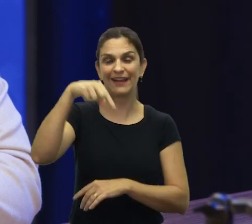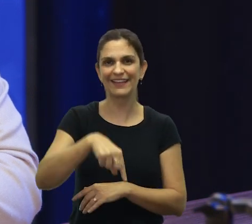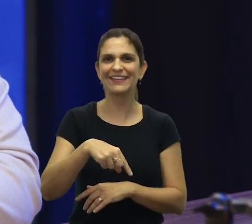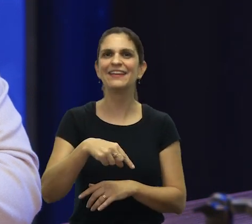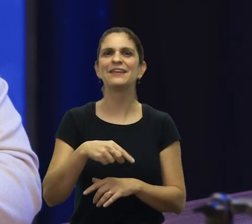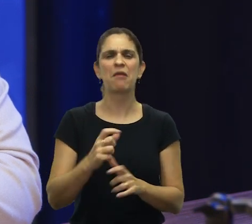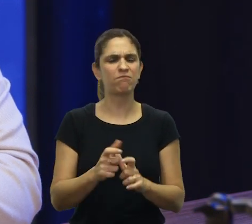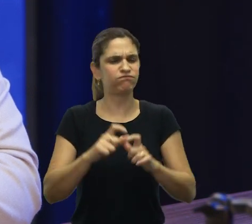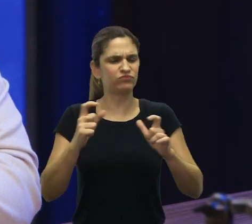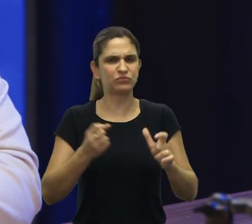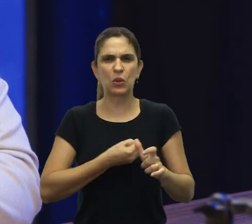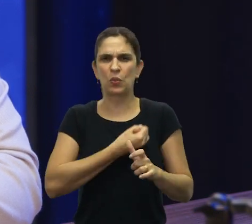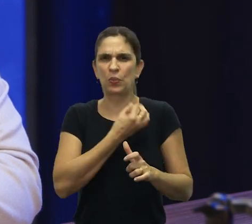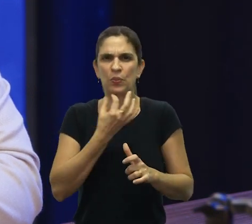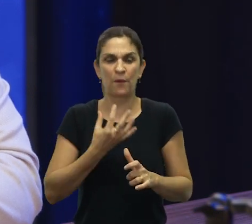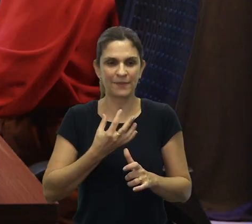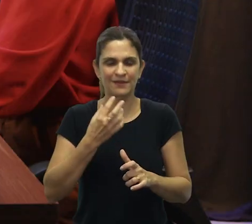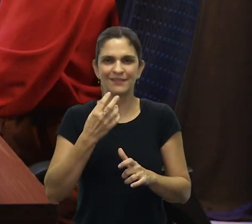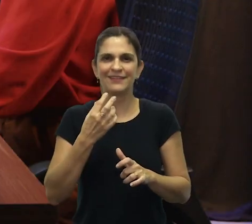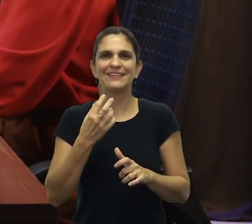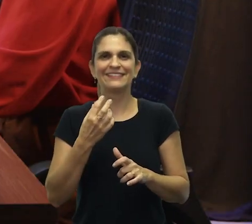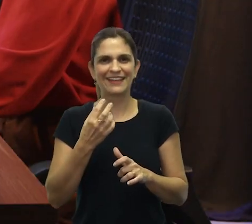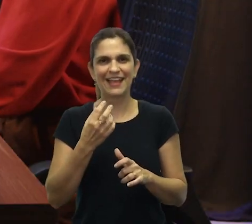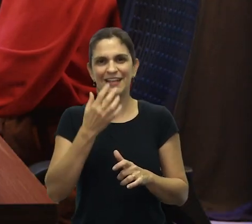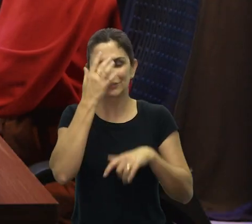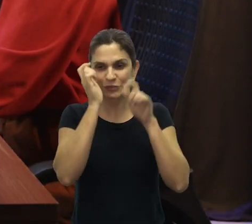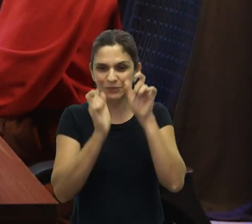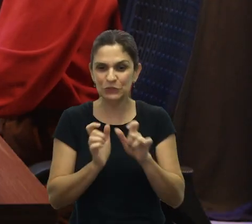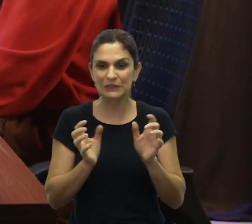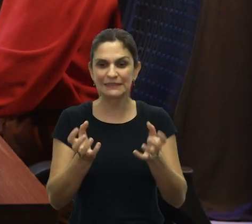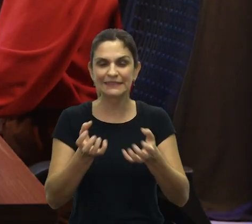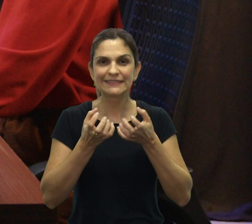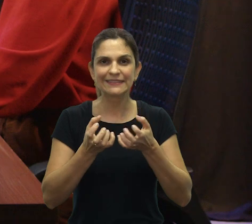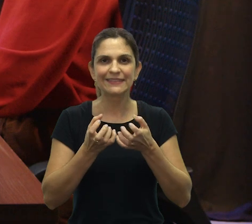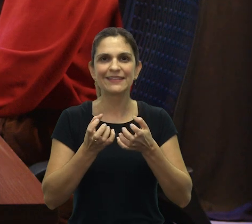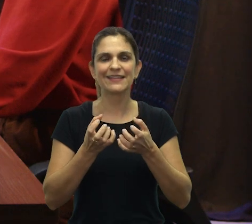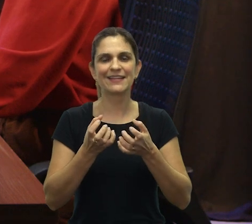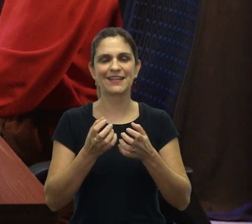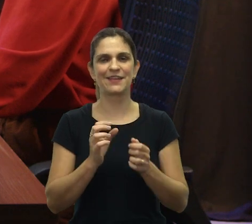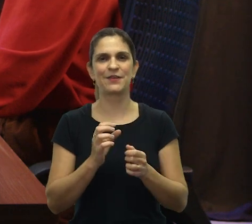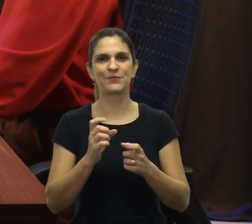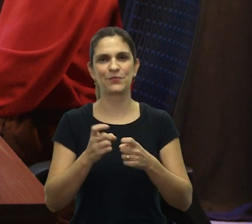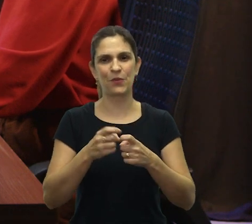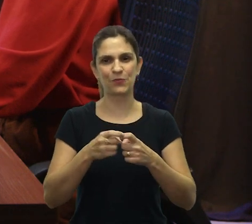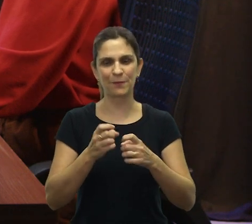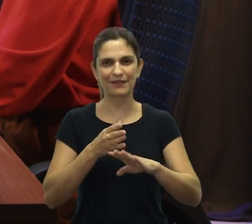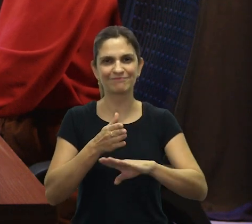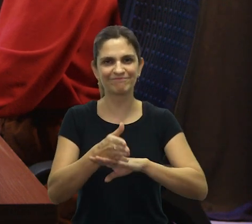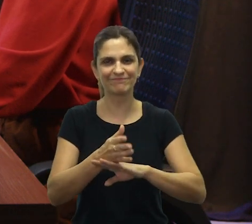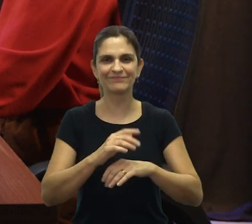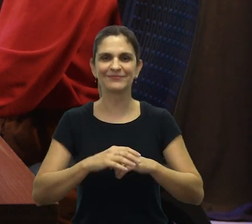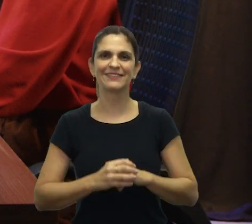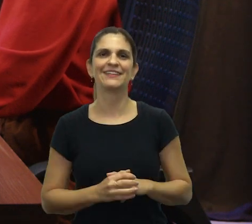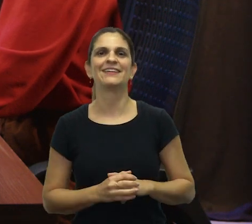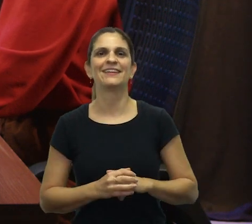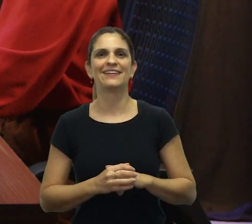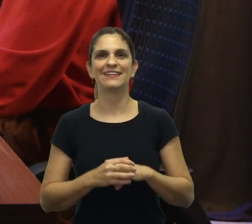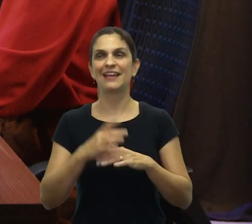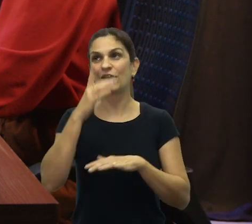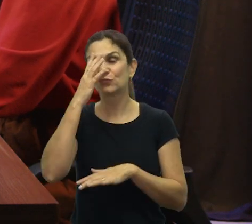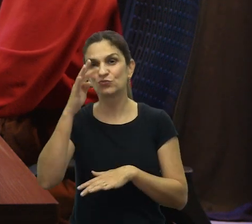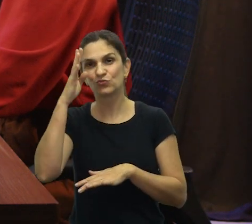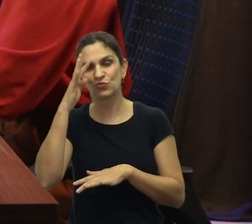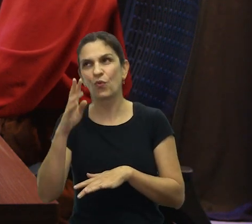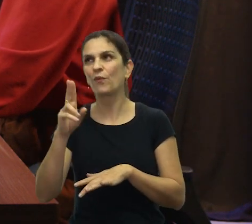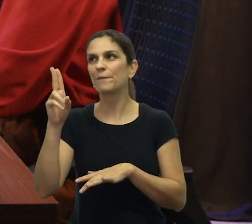que era uma das mais concorridas, quer dizer, era a mais concorrida do estado. E depois e aí esse sonho você começa a fazer. Depois eu tinha